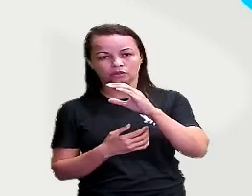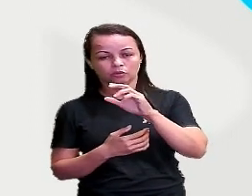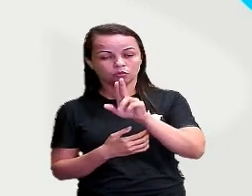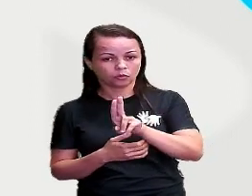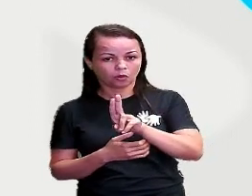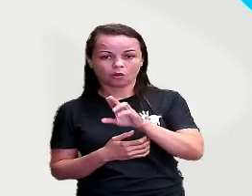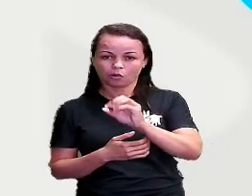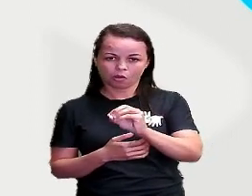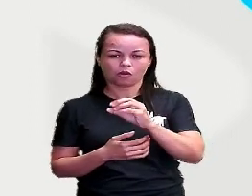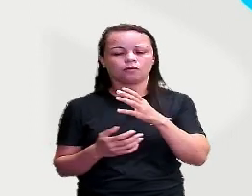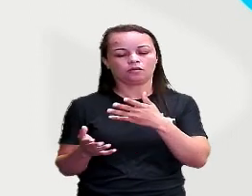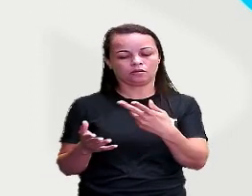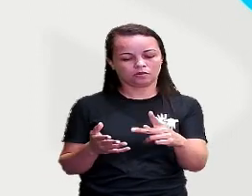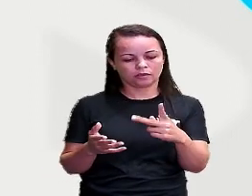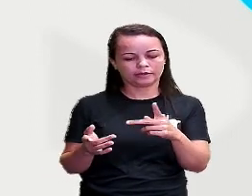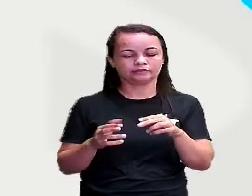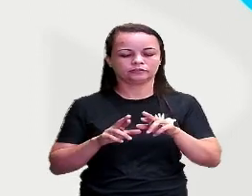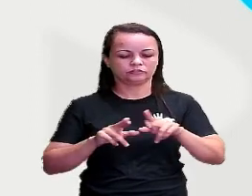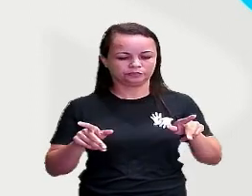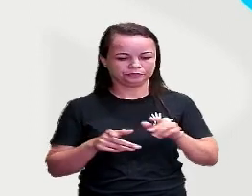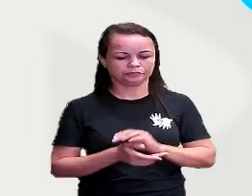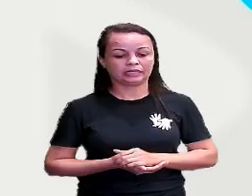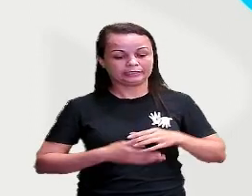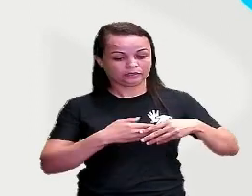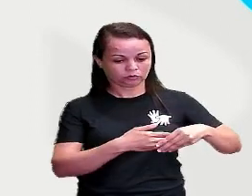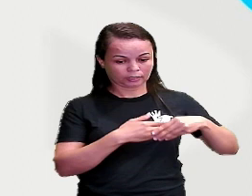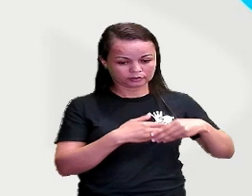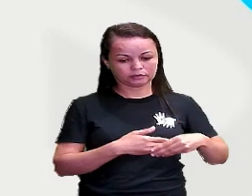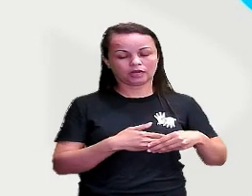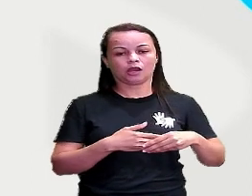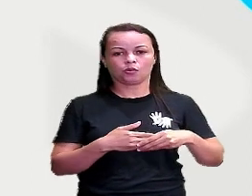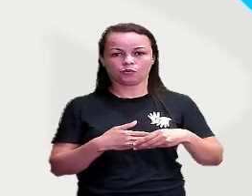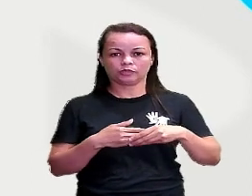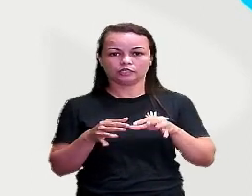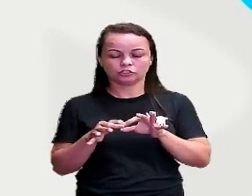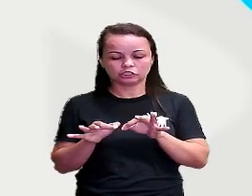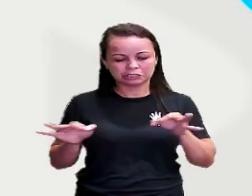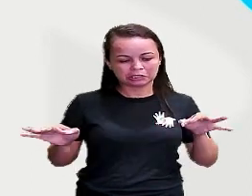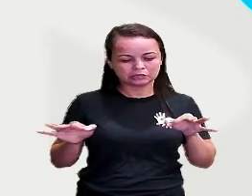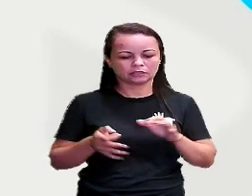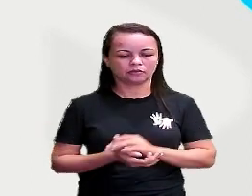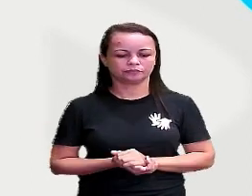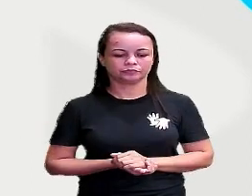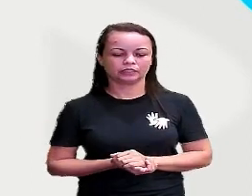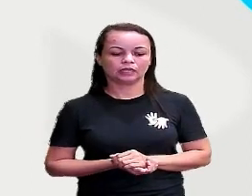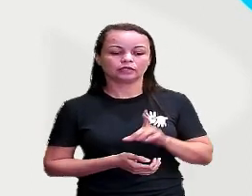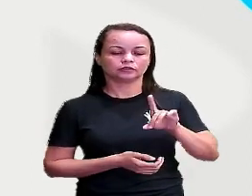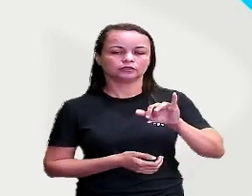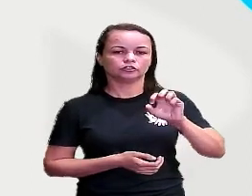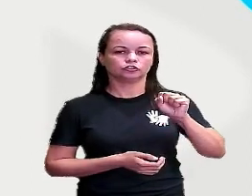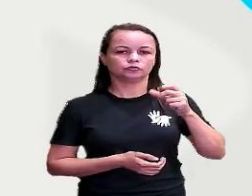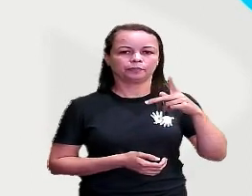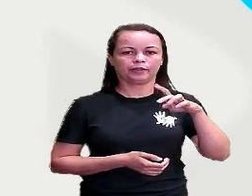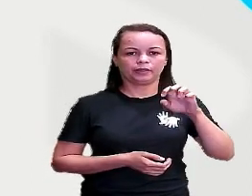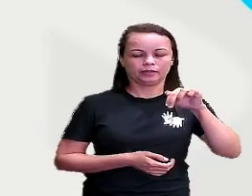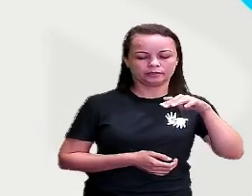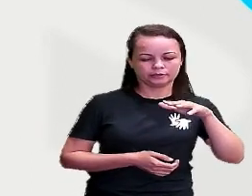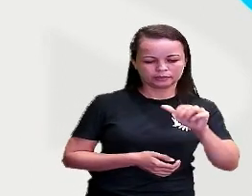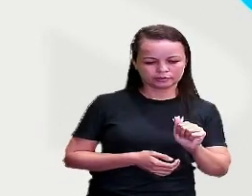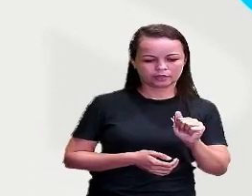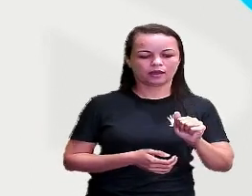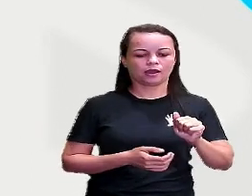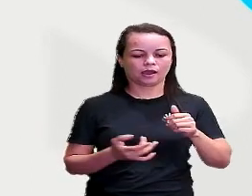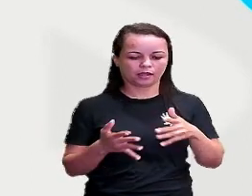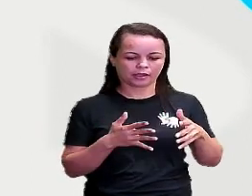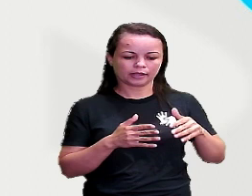O a extensão. Dispensa, então o ato de dispensar, já com E é o local onde se guarda